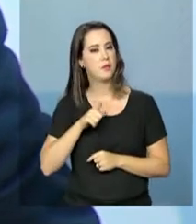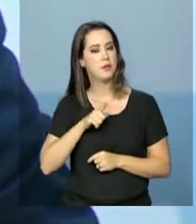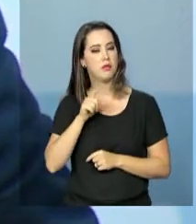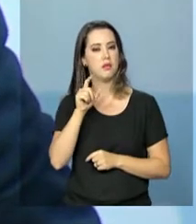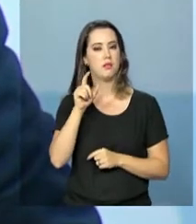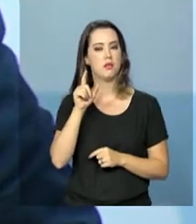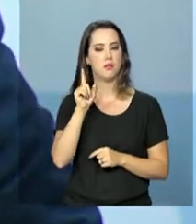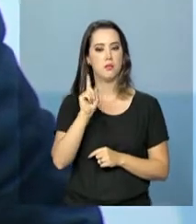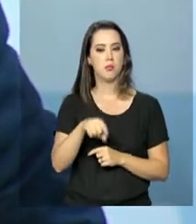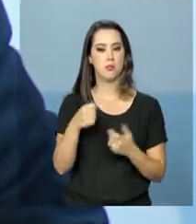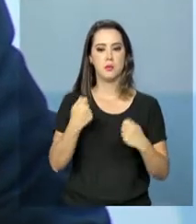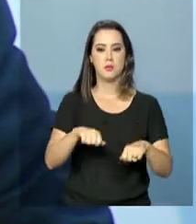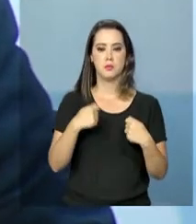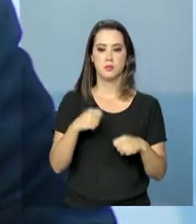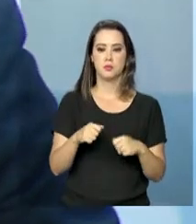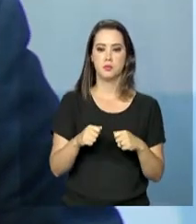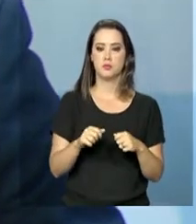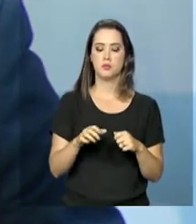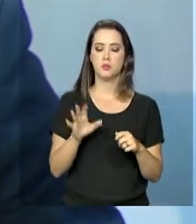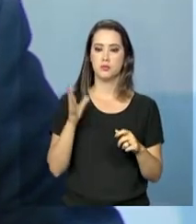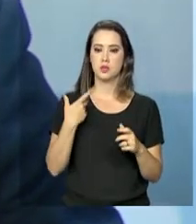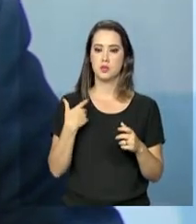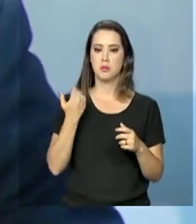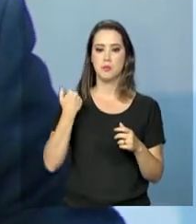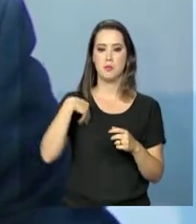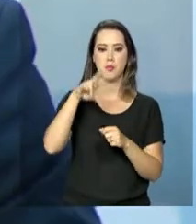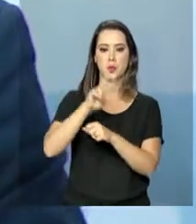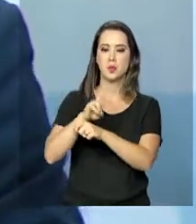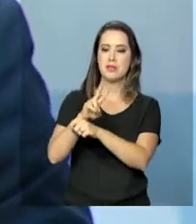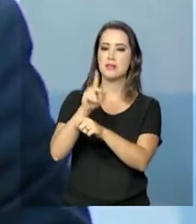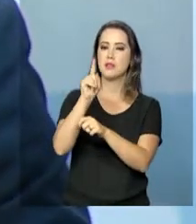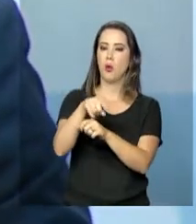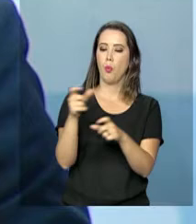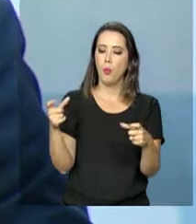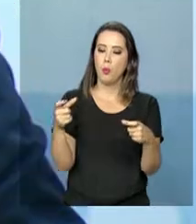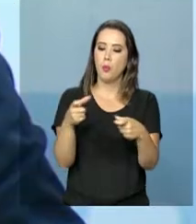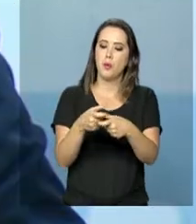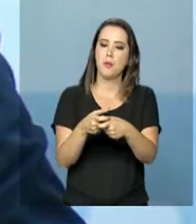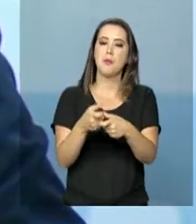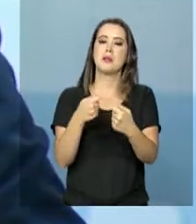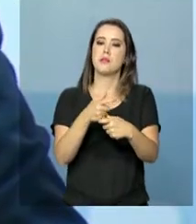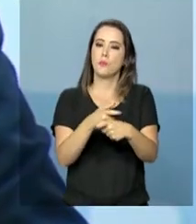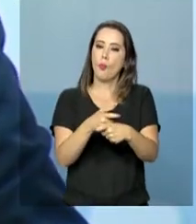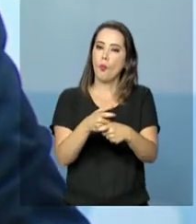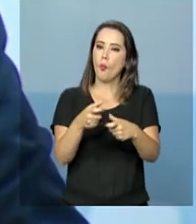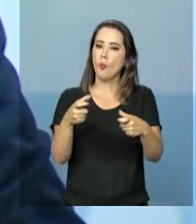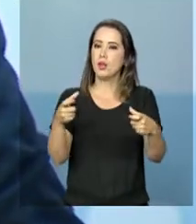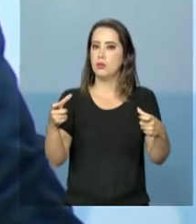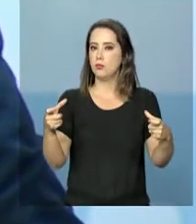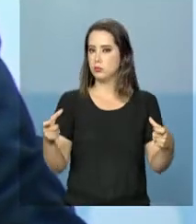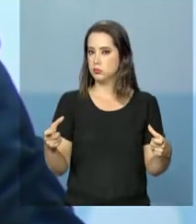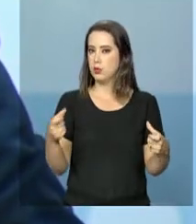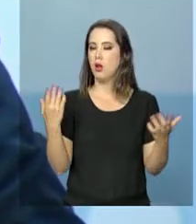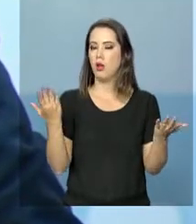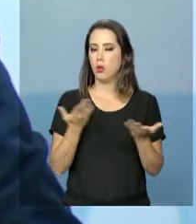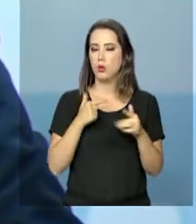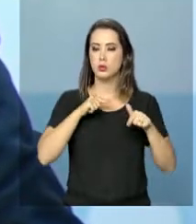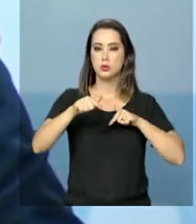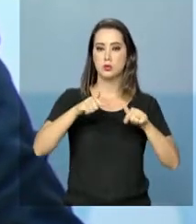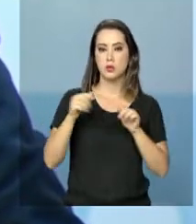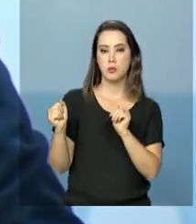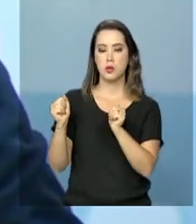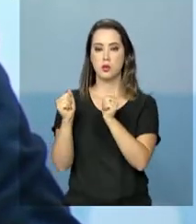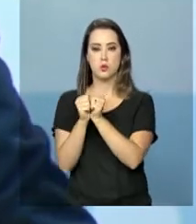na verdade é essa cobertura uma cobertura que ainda precisa expandir que nós temos feito agora o trabalho é